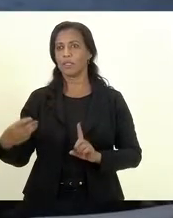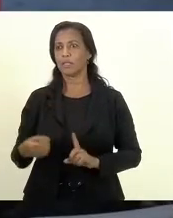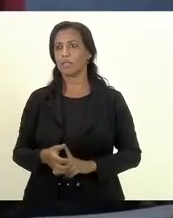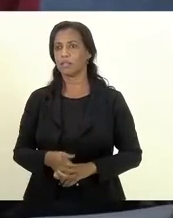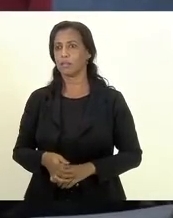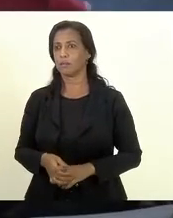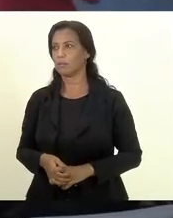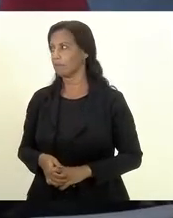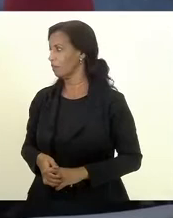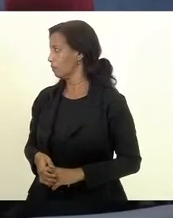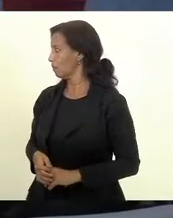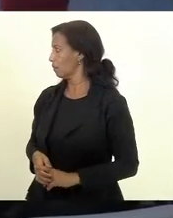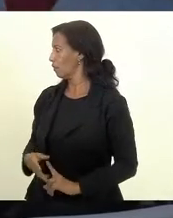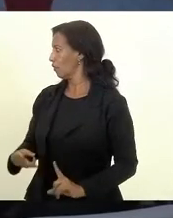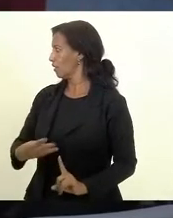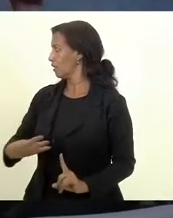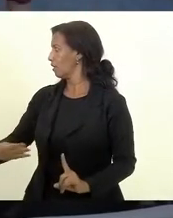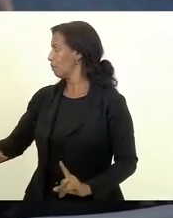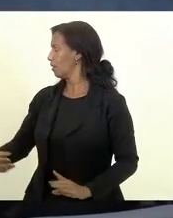2-1, Márcio.